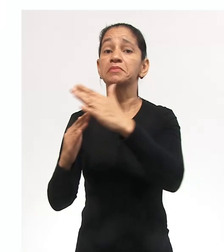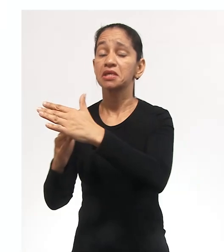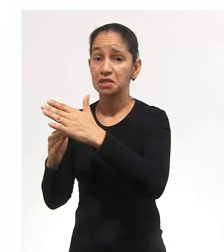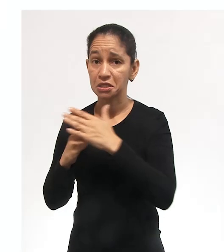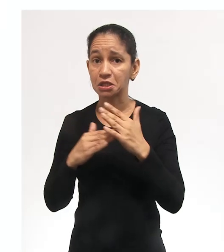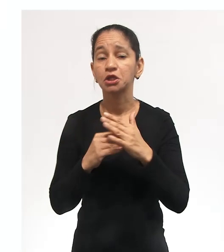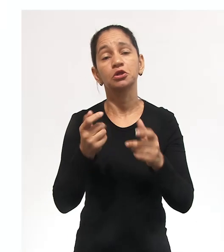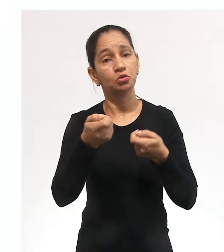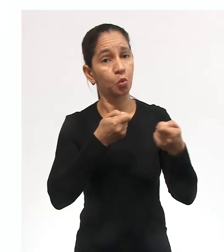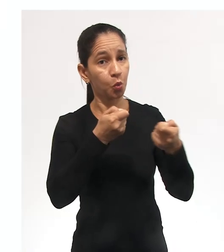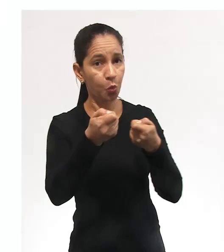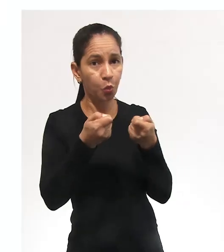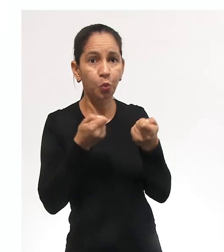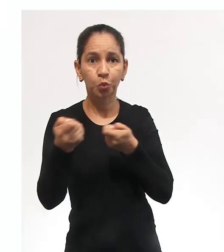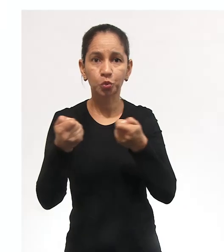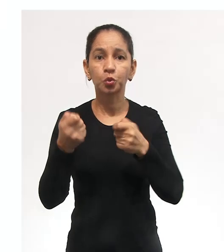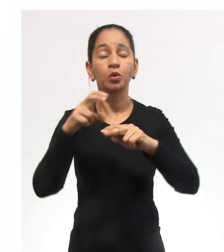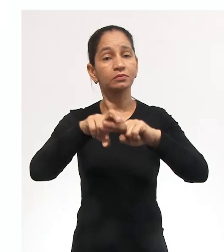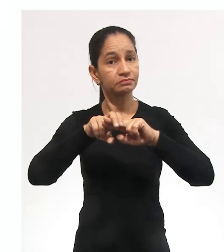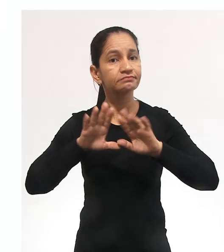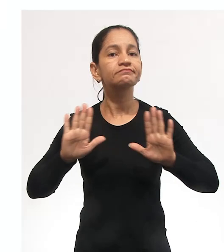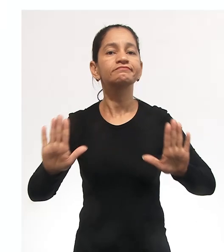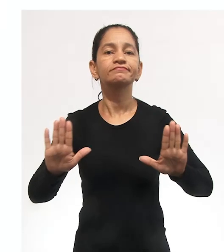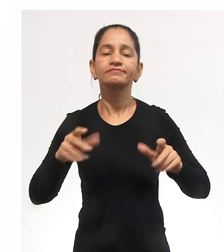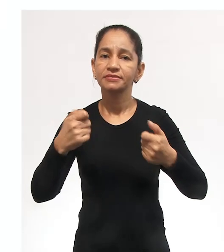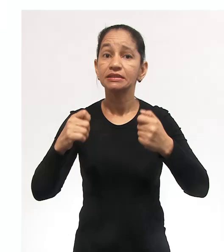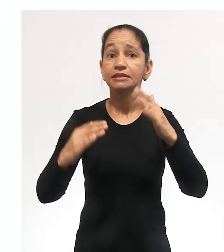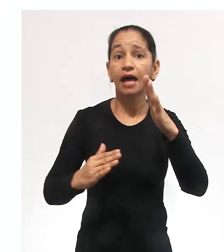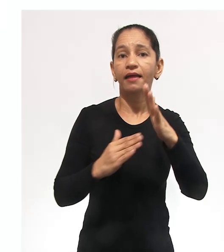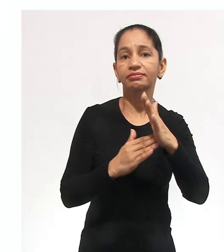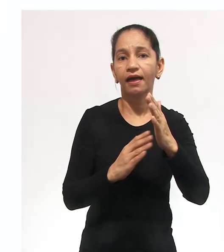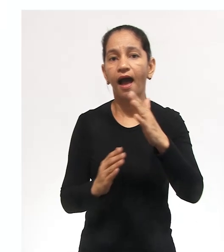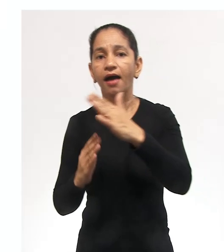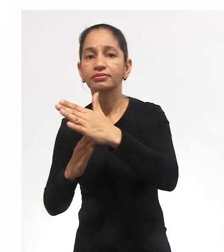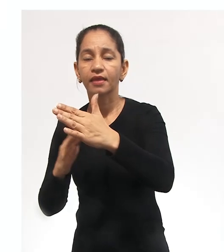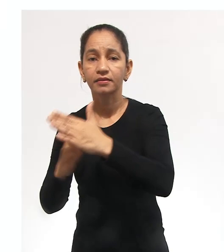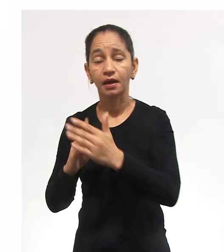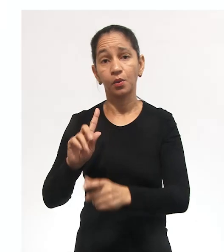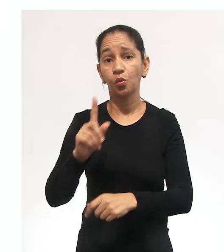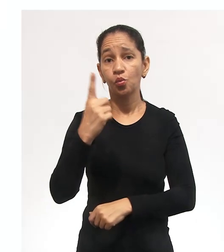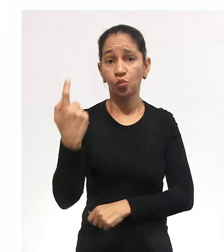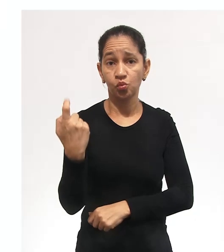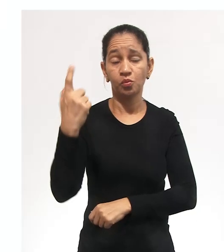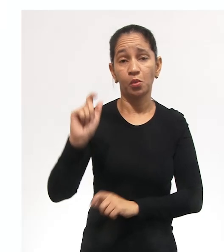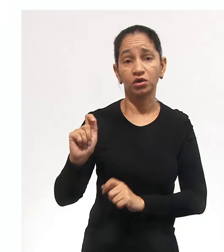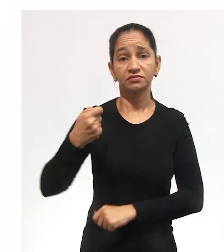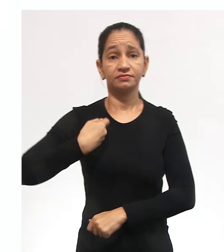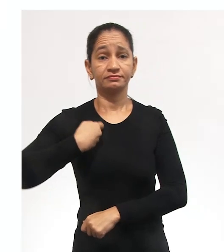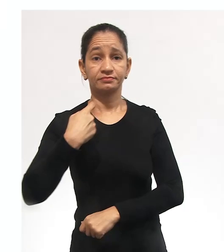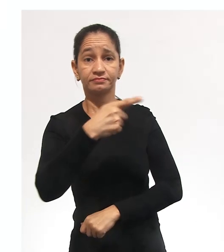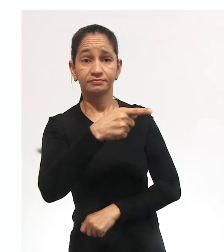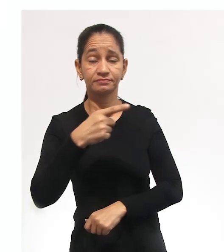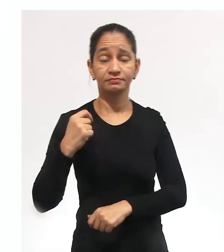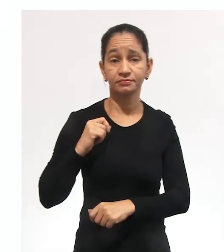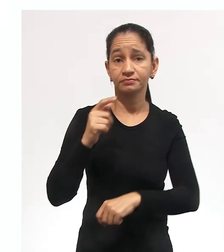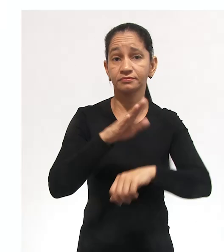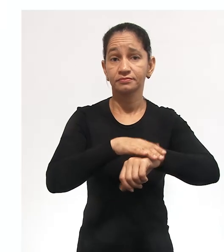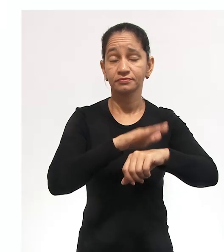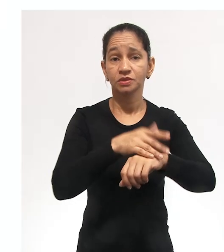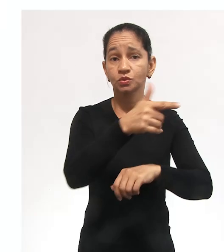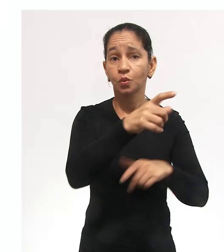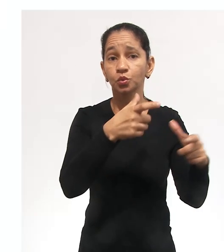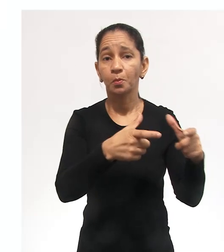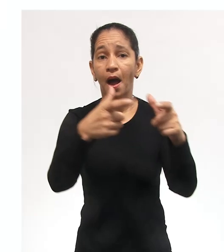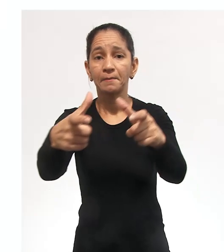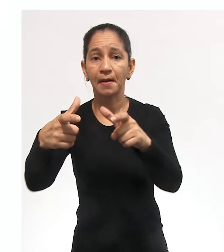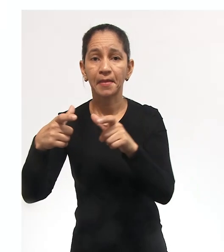ao controle, né, pelo fato de um poder, né, em tese, fiscalizar o outro. Mas qual seria a função, né, primária, né, de cada um